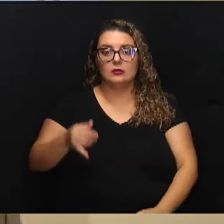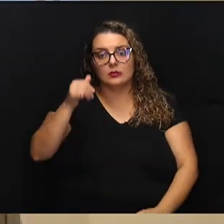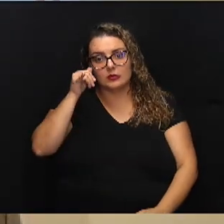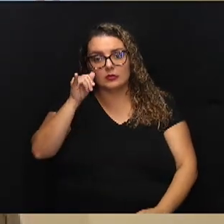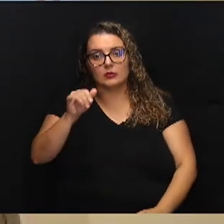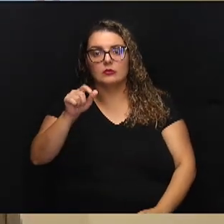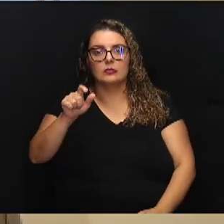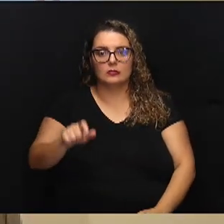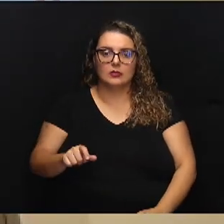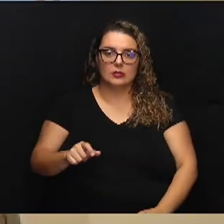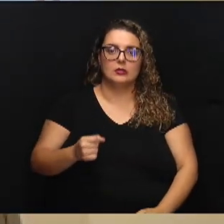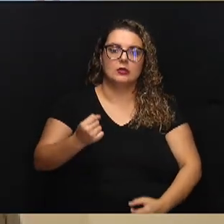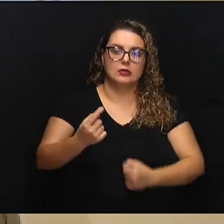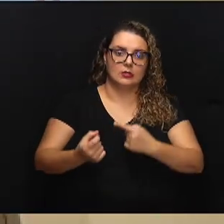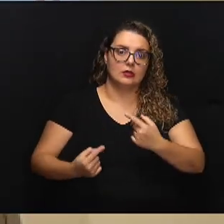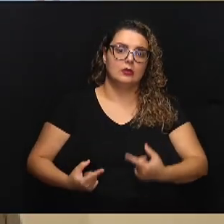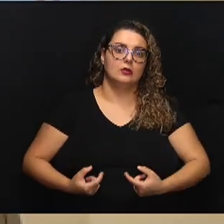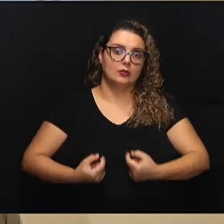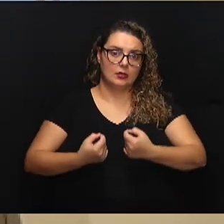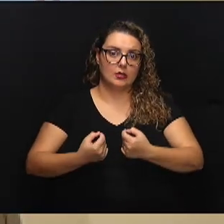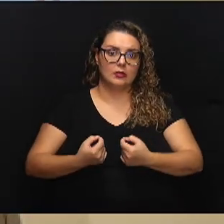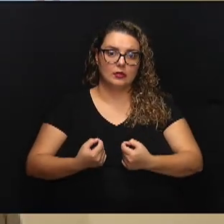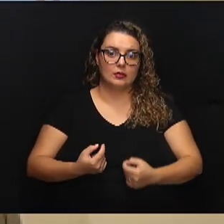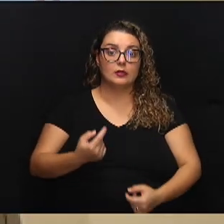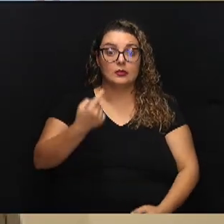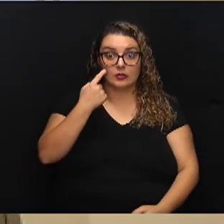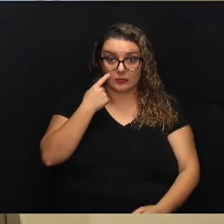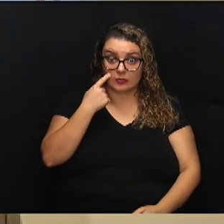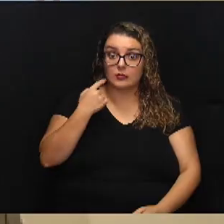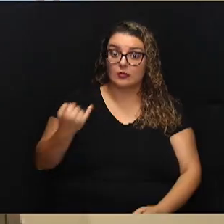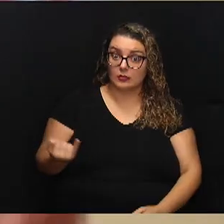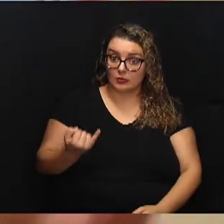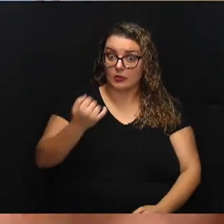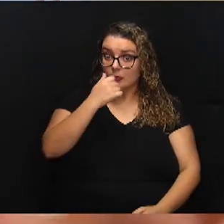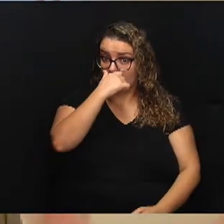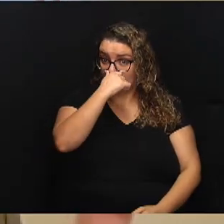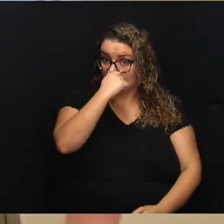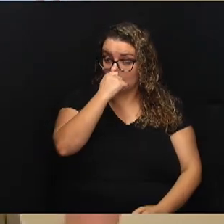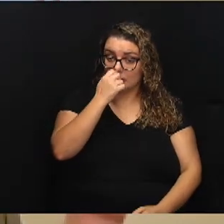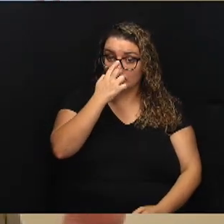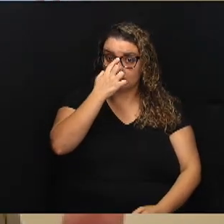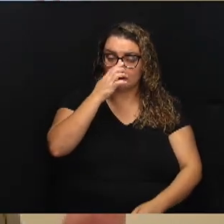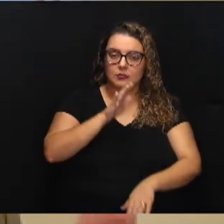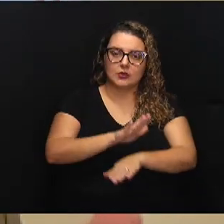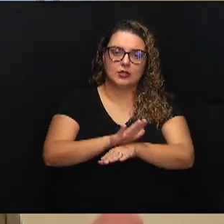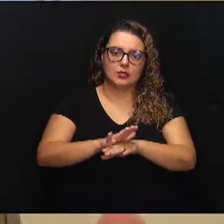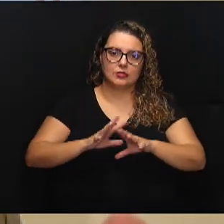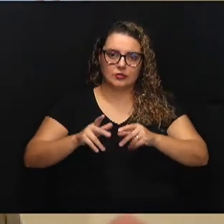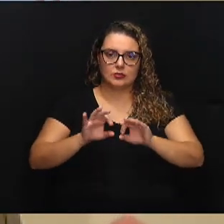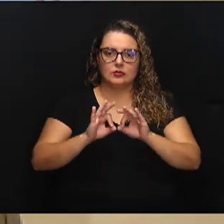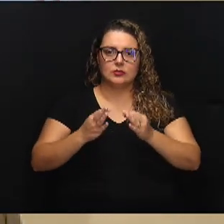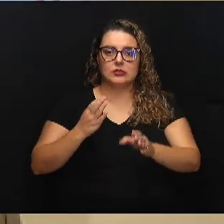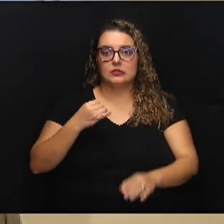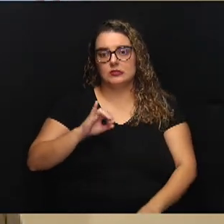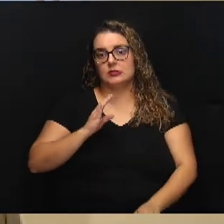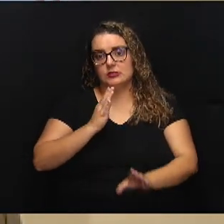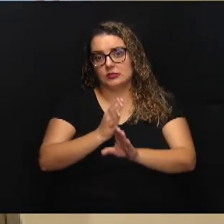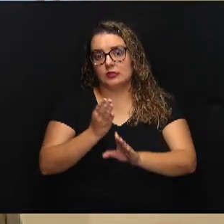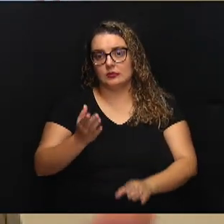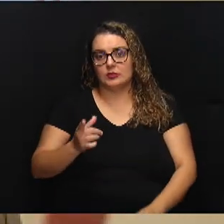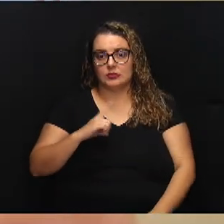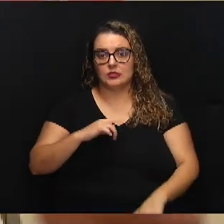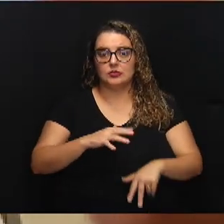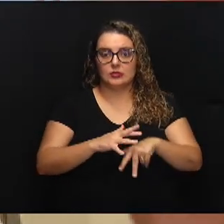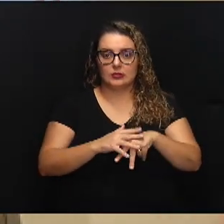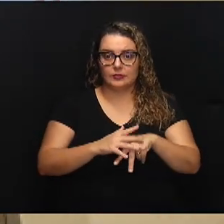que a pessoa tenha algum câncer. Então você vê como isso é importante, porque você ajuda uma família inteira se você descobre, né? Eu já tive